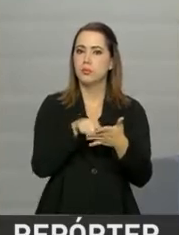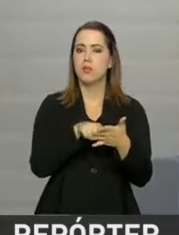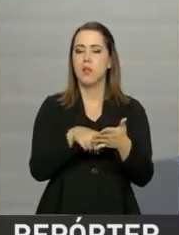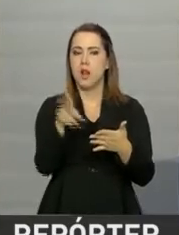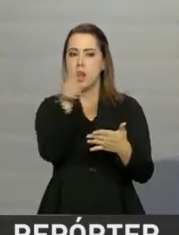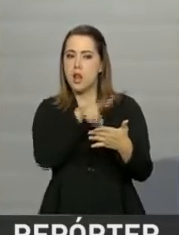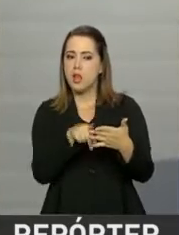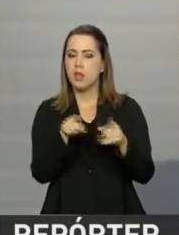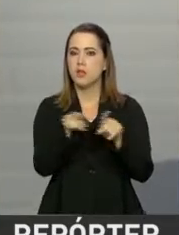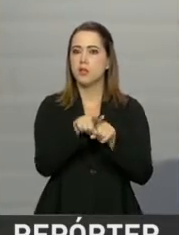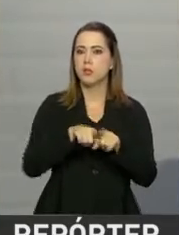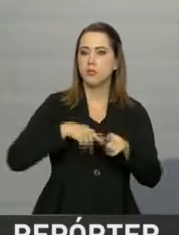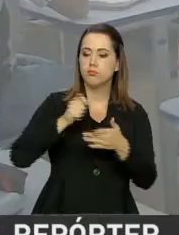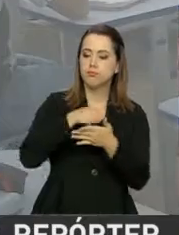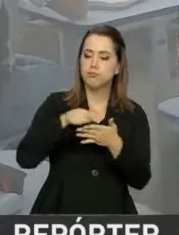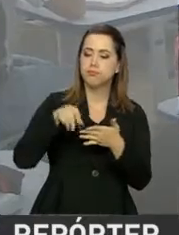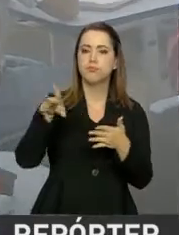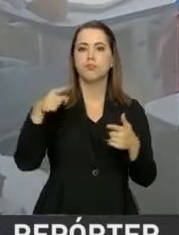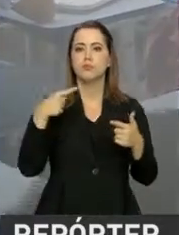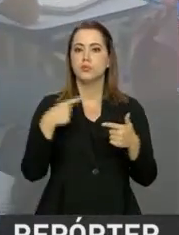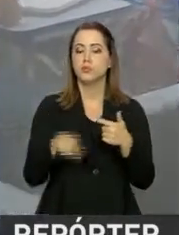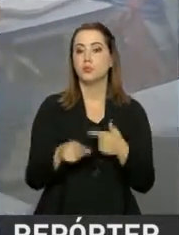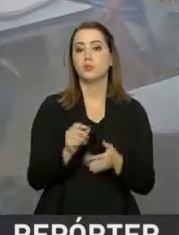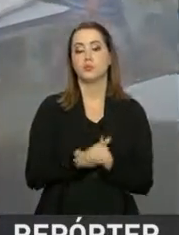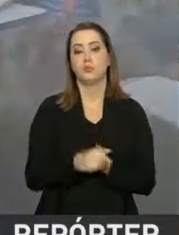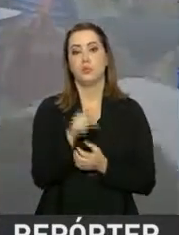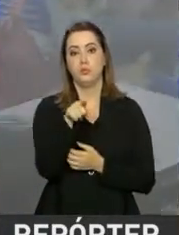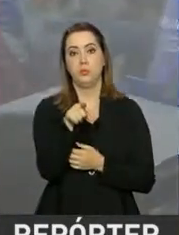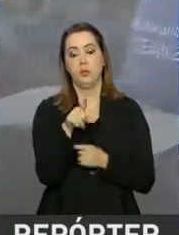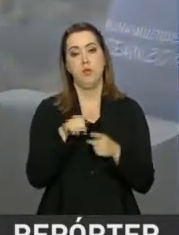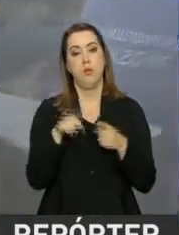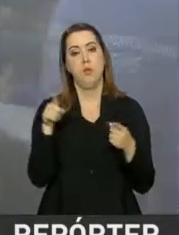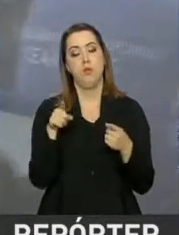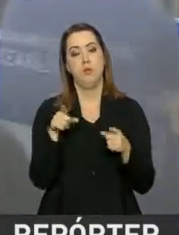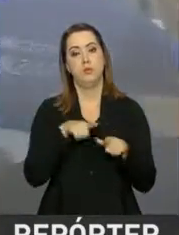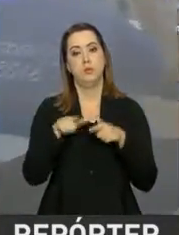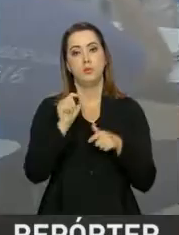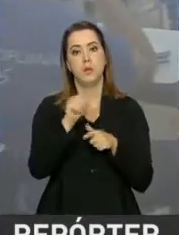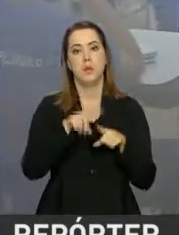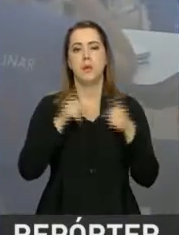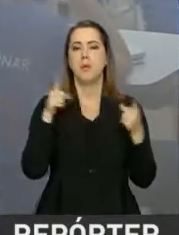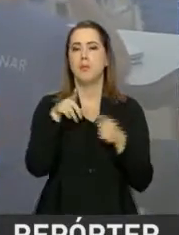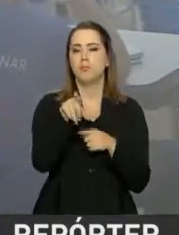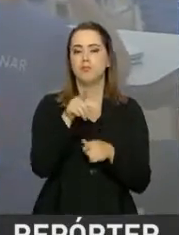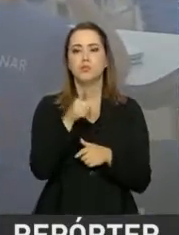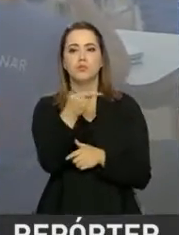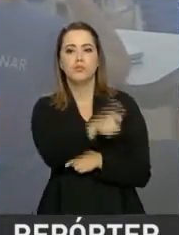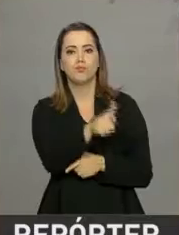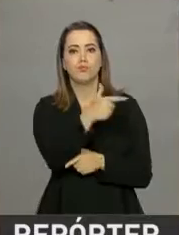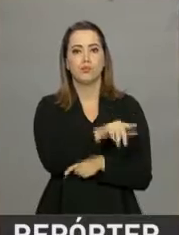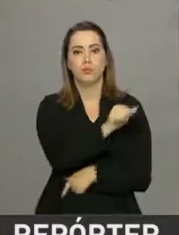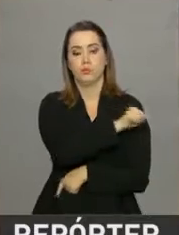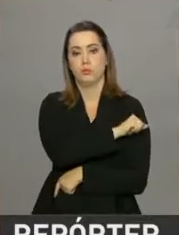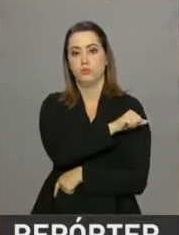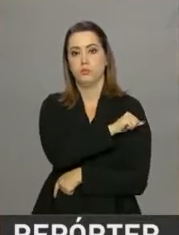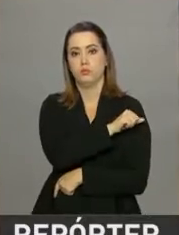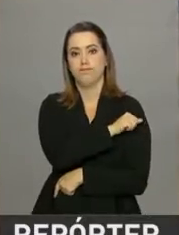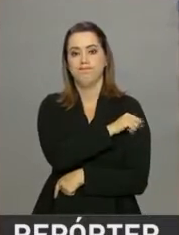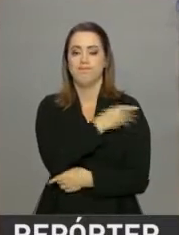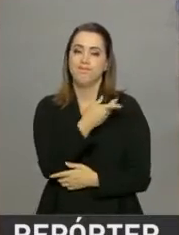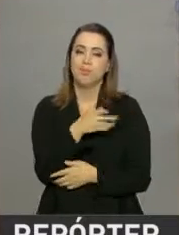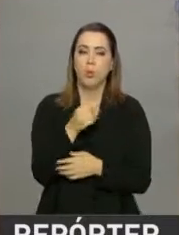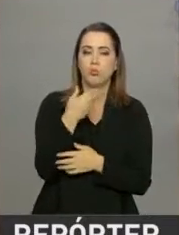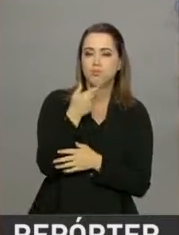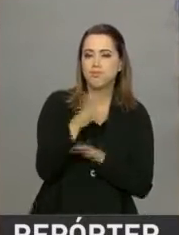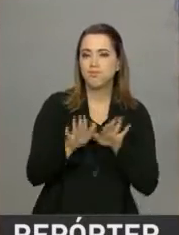ou passando alguma atividade mas nem todos os alunos do ensino médio estão indo bem como Rafael nos estudos Isso é o que